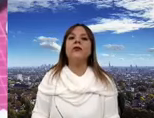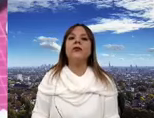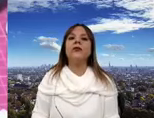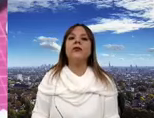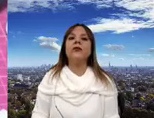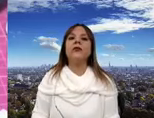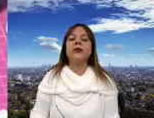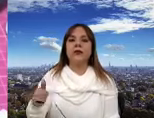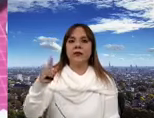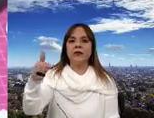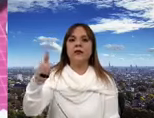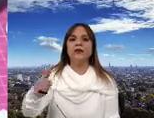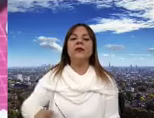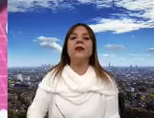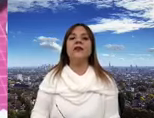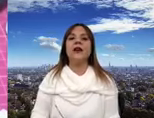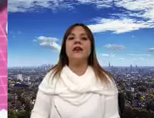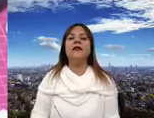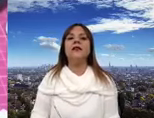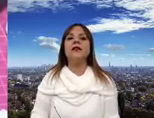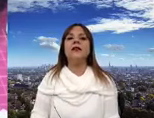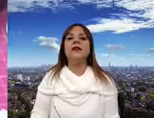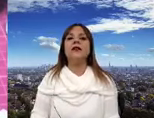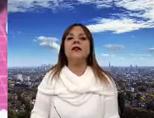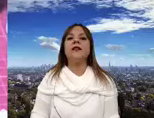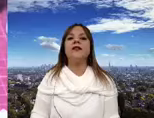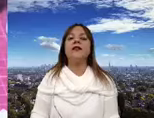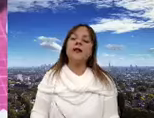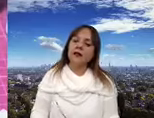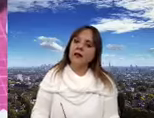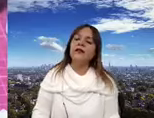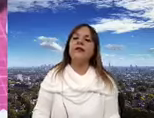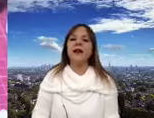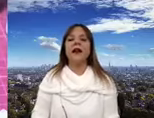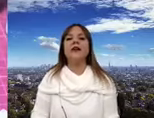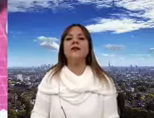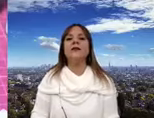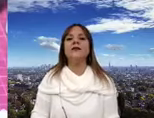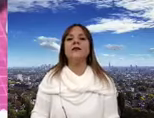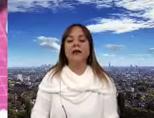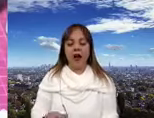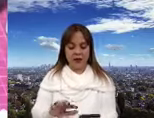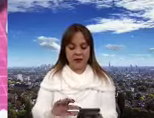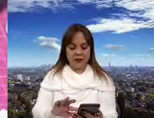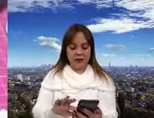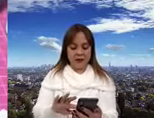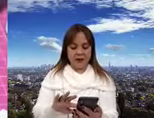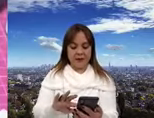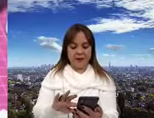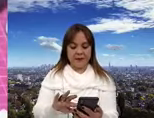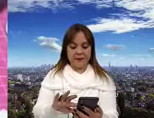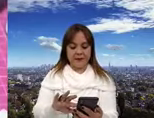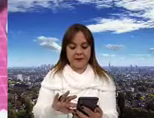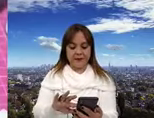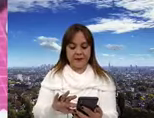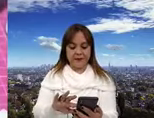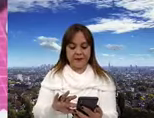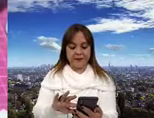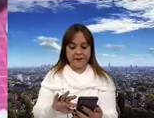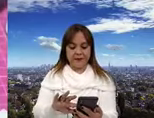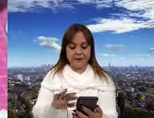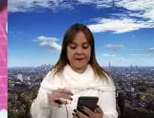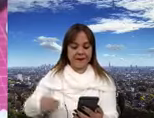caseada. Mas Certo. aí é do gosto da pessoa também, né? Certo. Aí Tá. é só fazer isso nas duas orelhas, ó. Caseou, tá